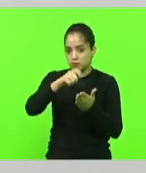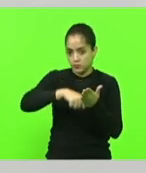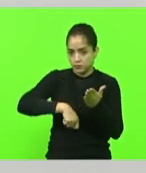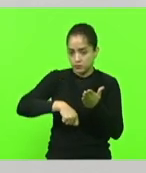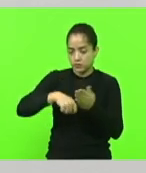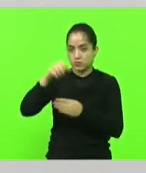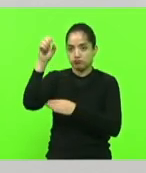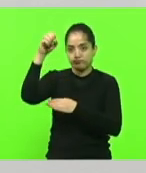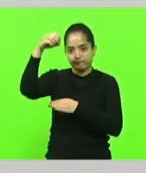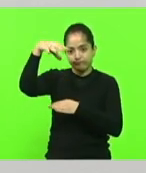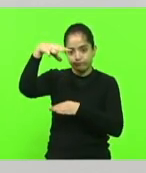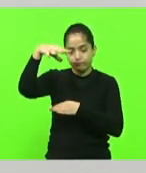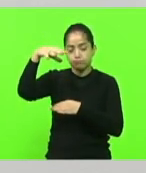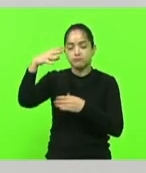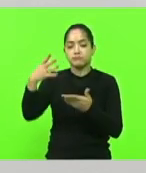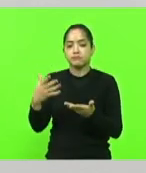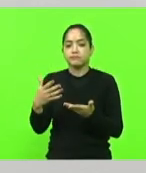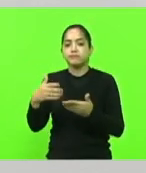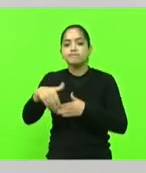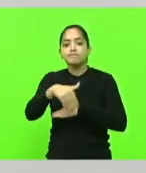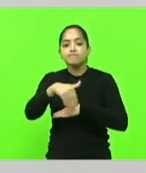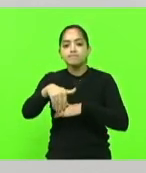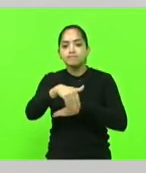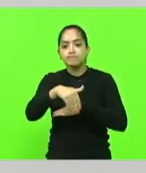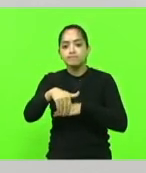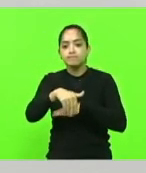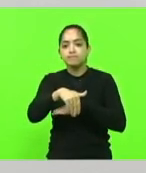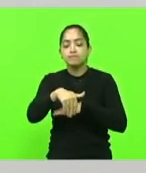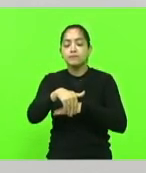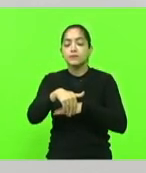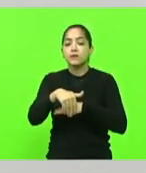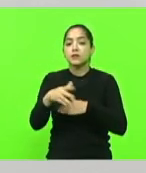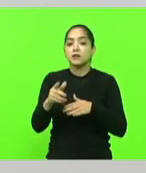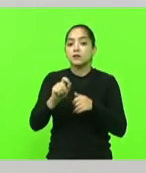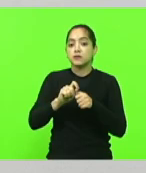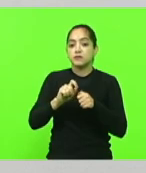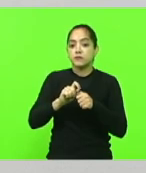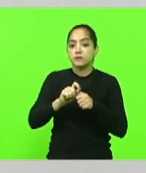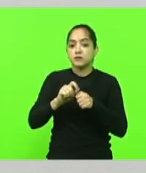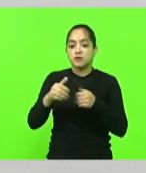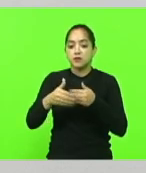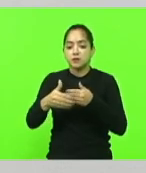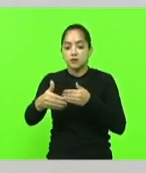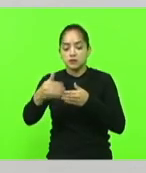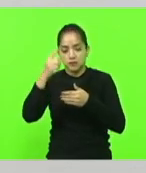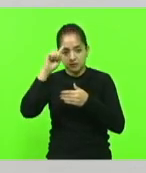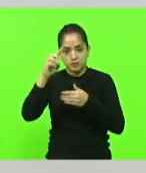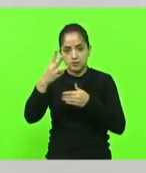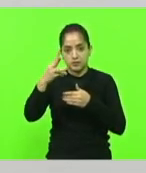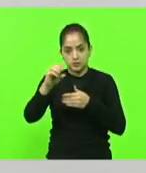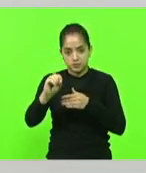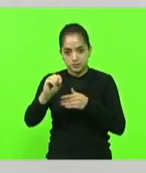iluminação da Avenida Aristides Bolan deve ocorrer nos próximos 30 dias.